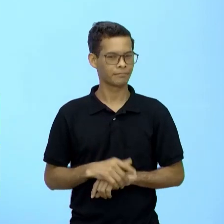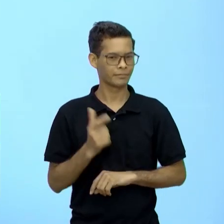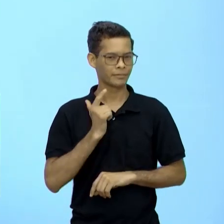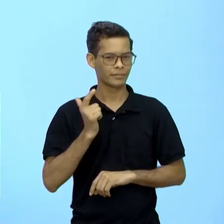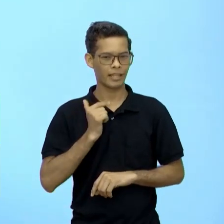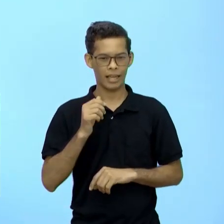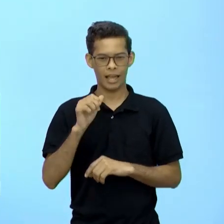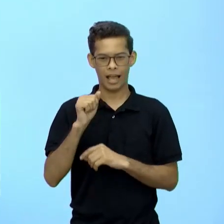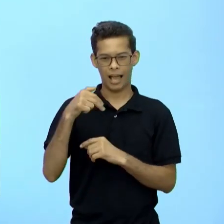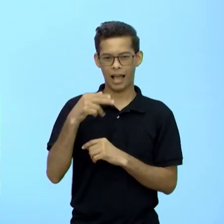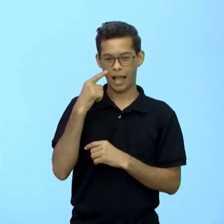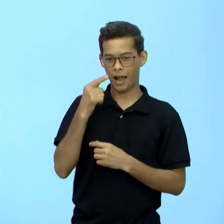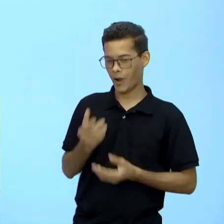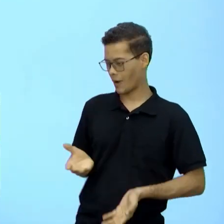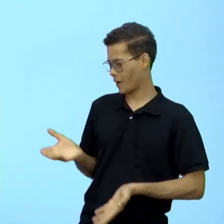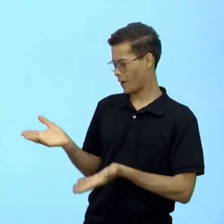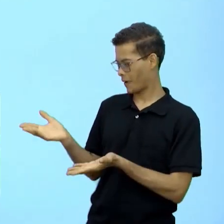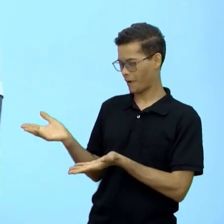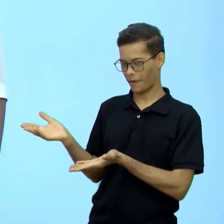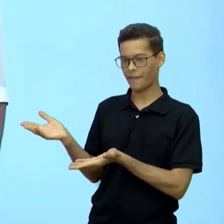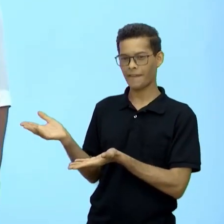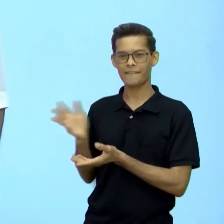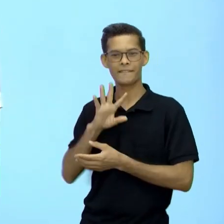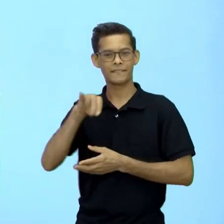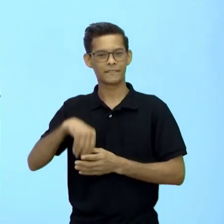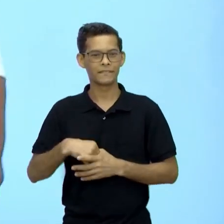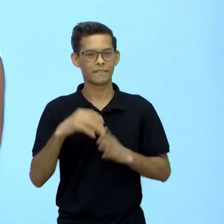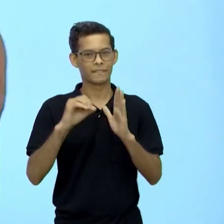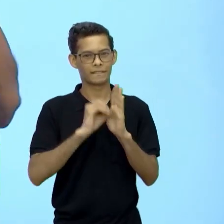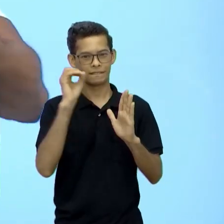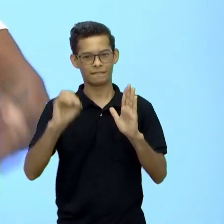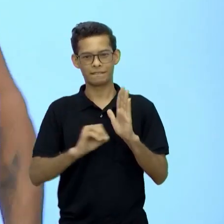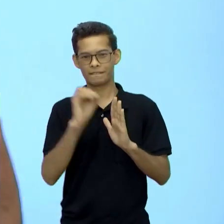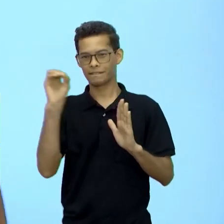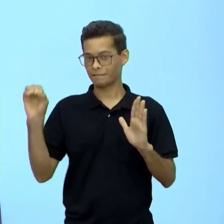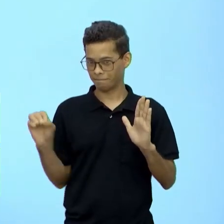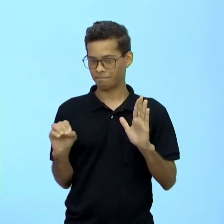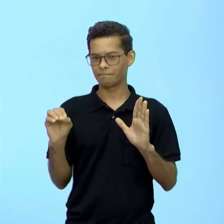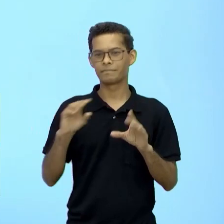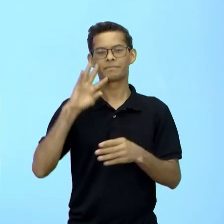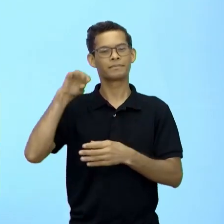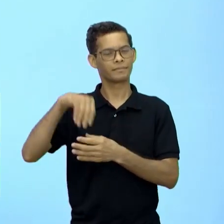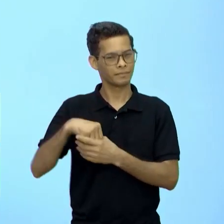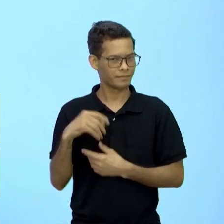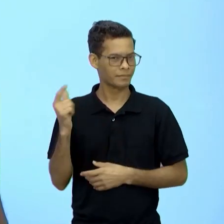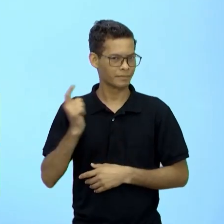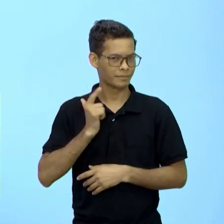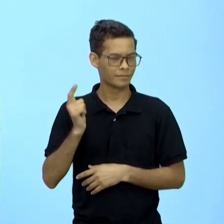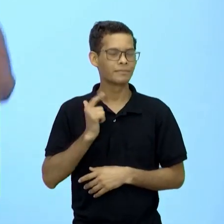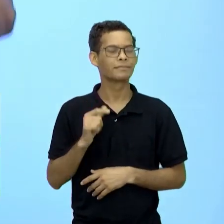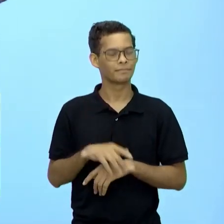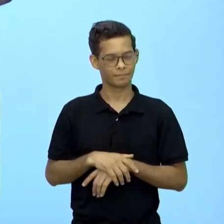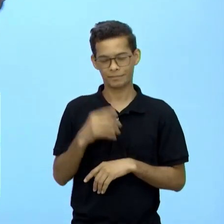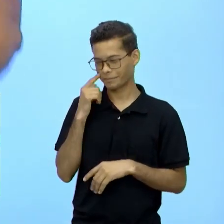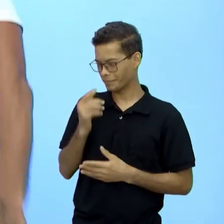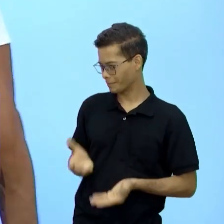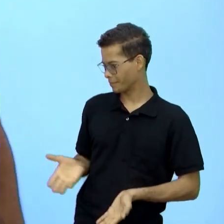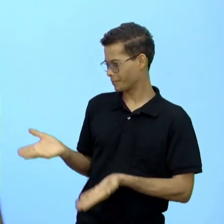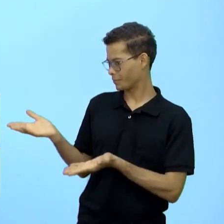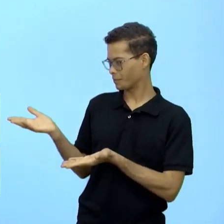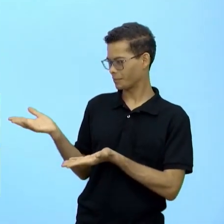muito bacanas que preparamos para vocês no Centro de Mídias de alto nível, de aulas antirracistas lá. Acesse o nosso canal, tá lá, ó,